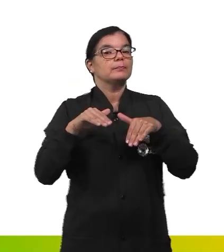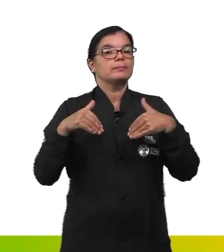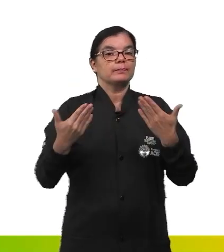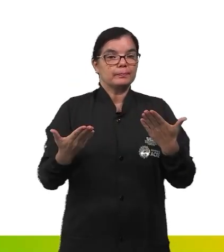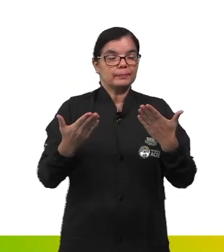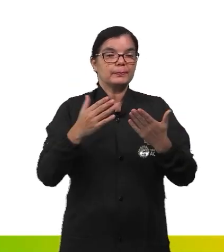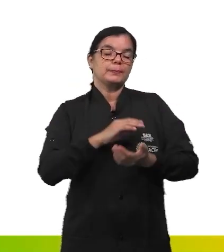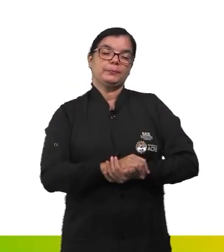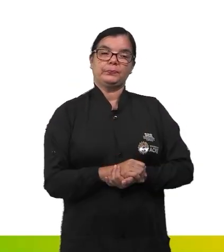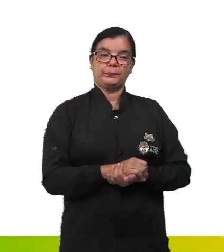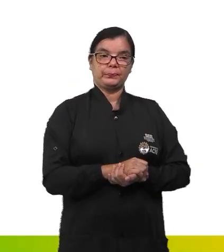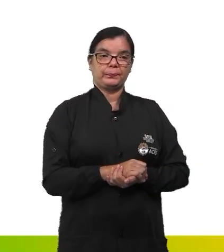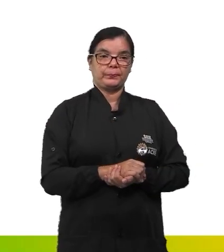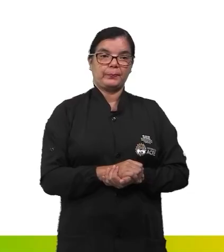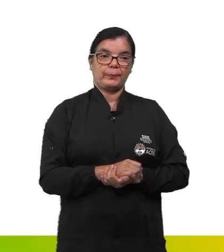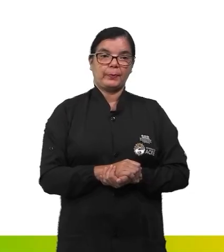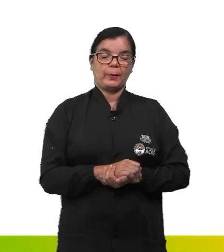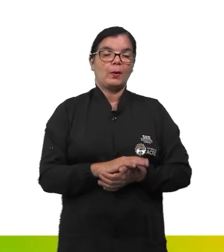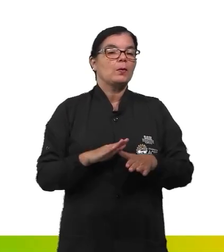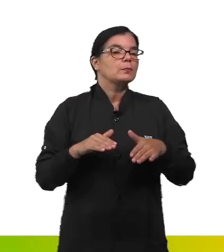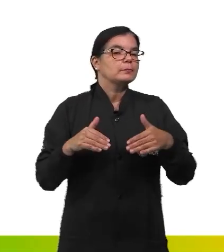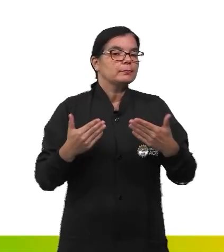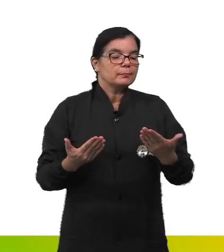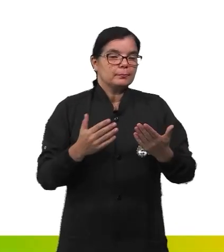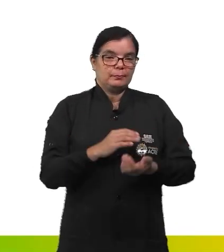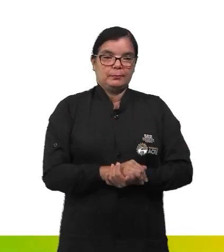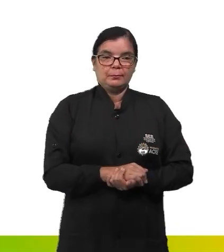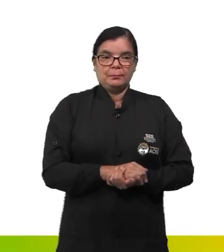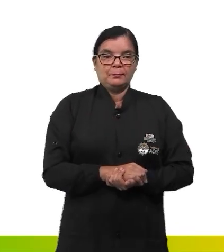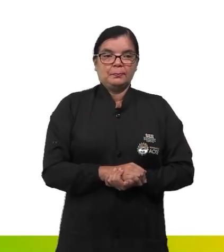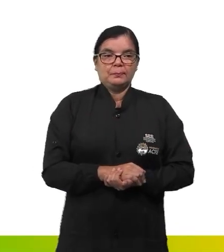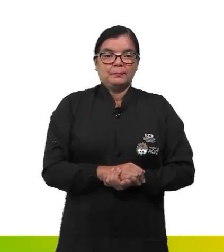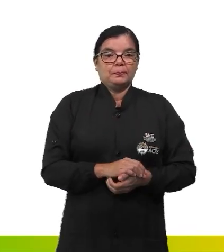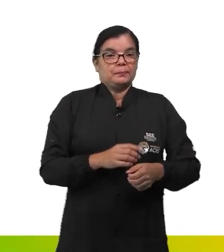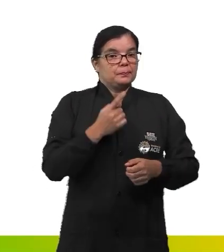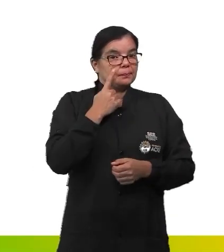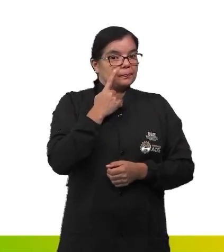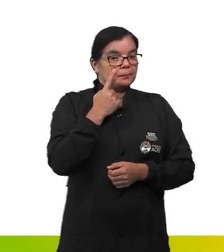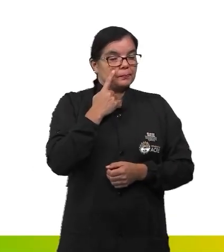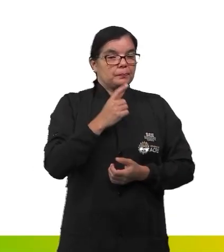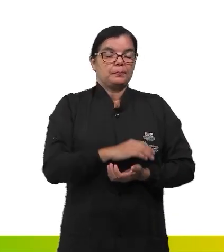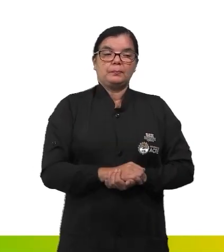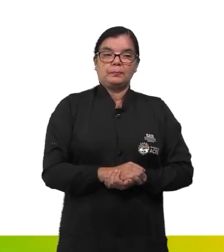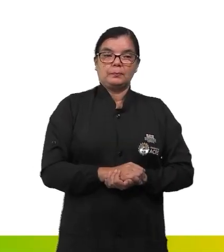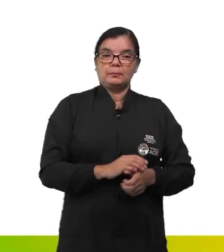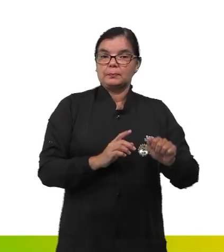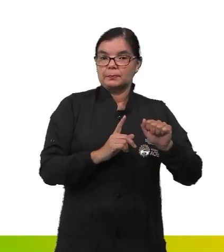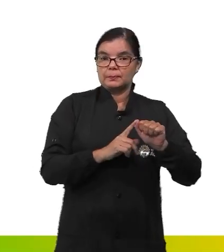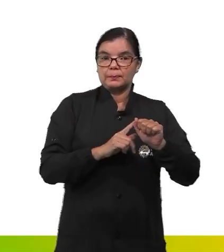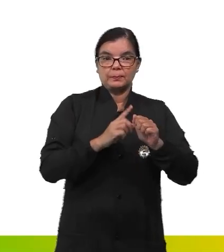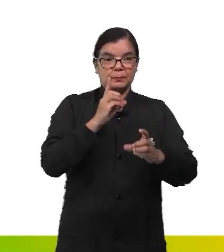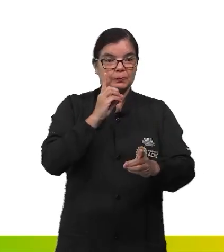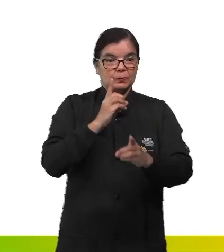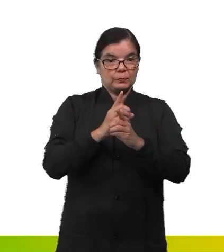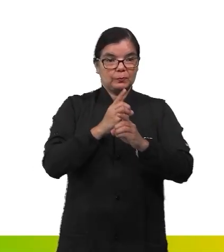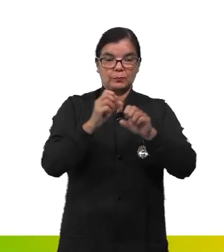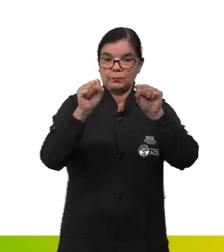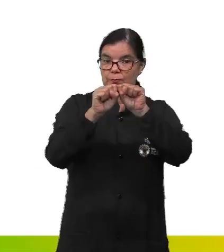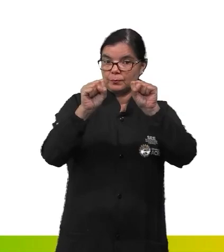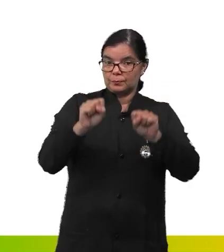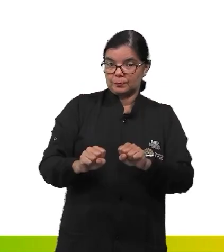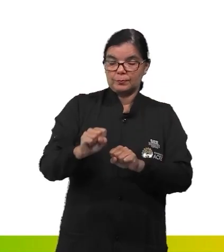portuguesas foi qual? Observa aí comigo. Letra A, a descoberta